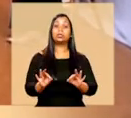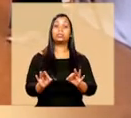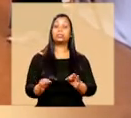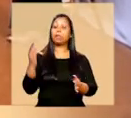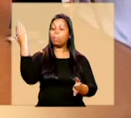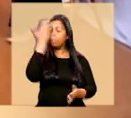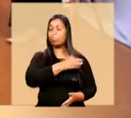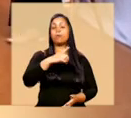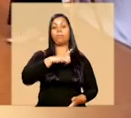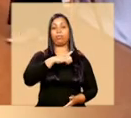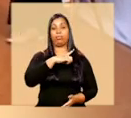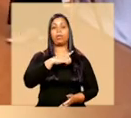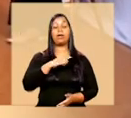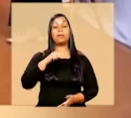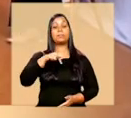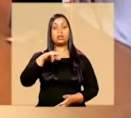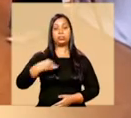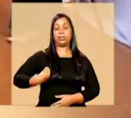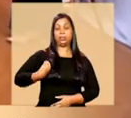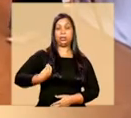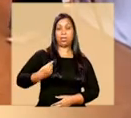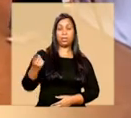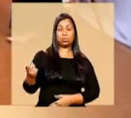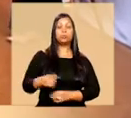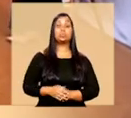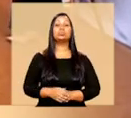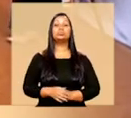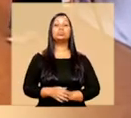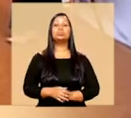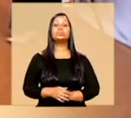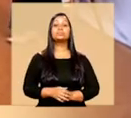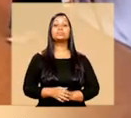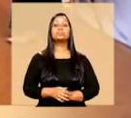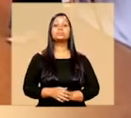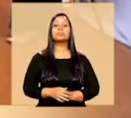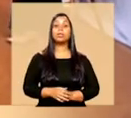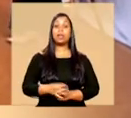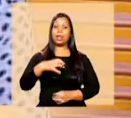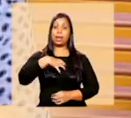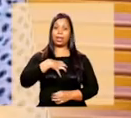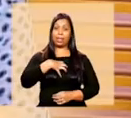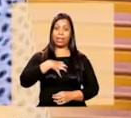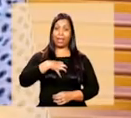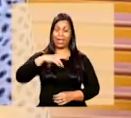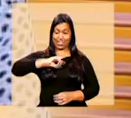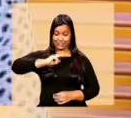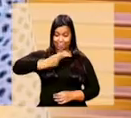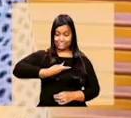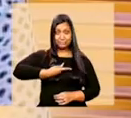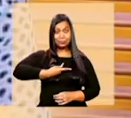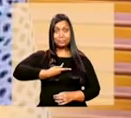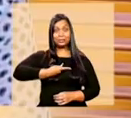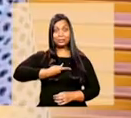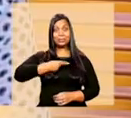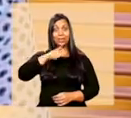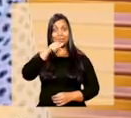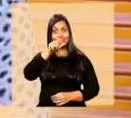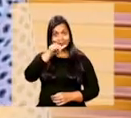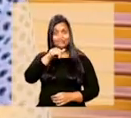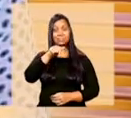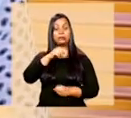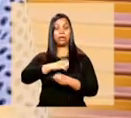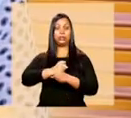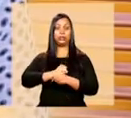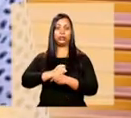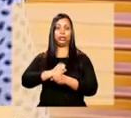para comprovar. A Marcela está aqui com a gente, né, Marcela? Marcela Ferreira Duarte, transplantada há 17 anos. 17 anos,